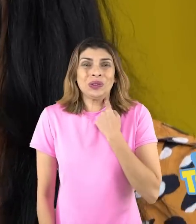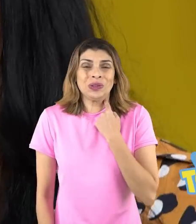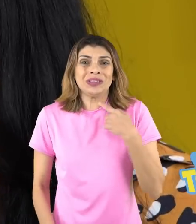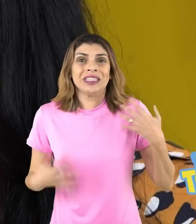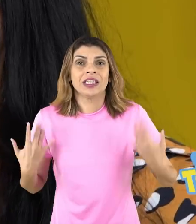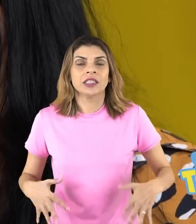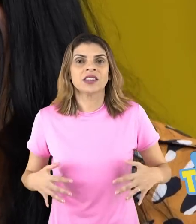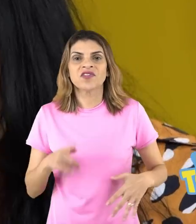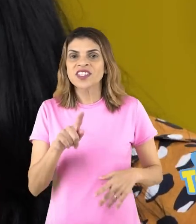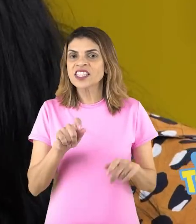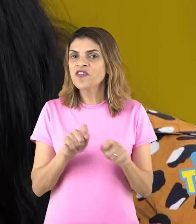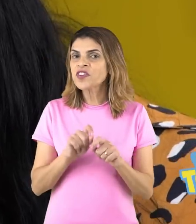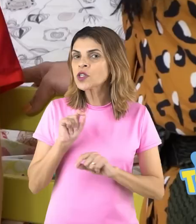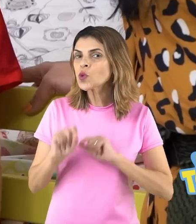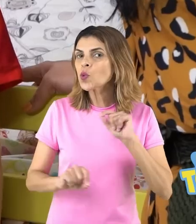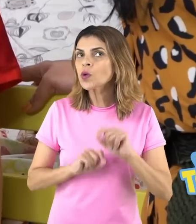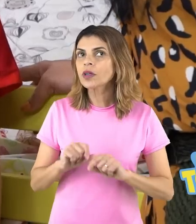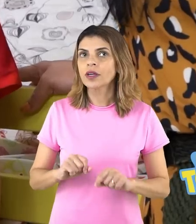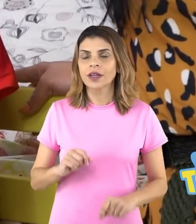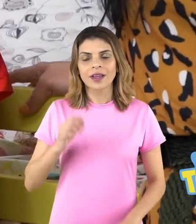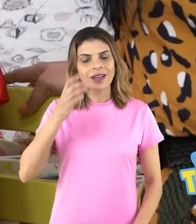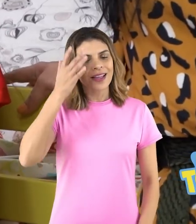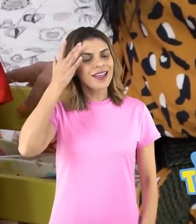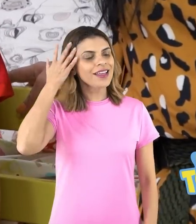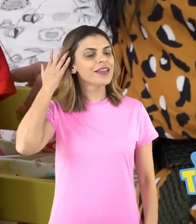o que você fez